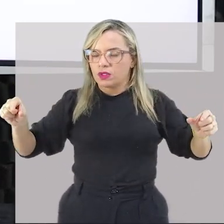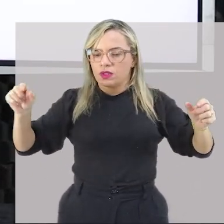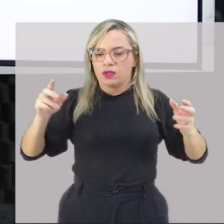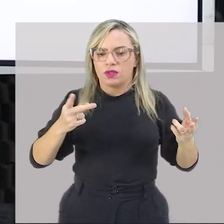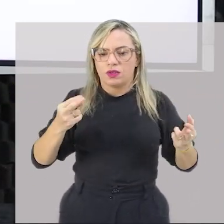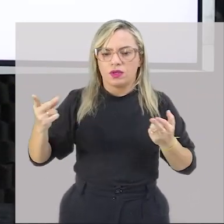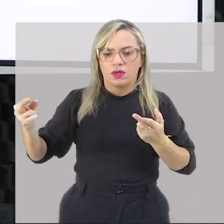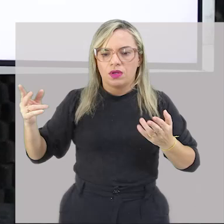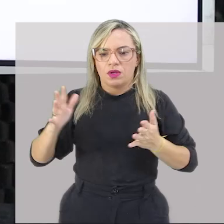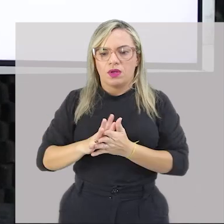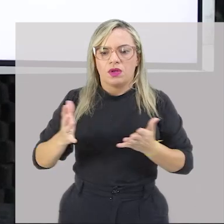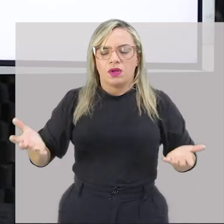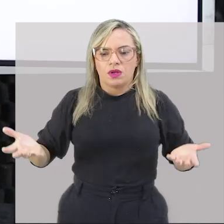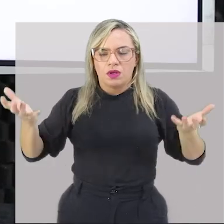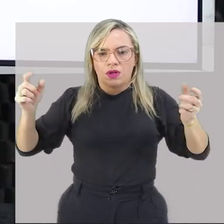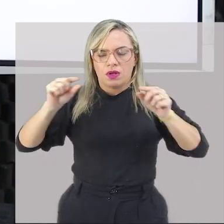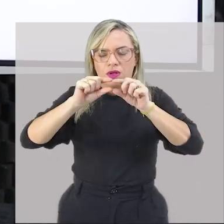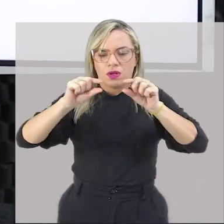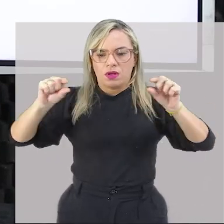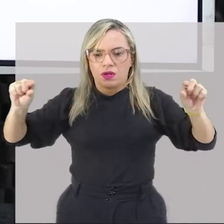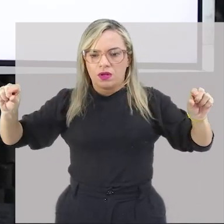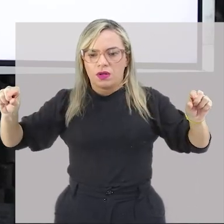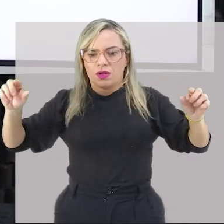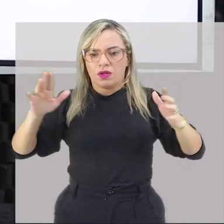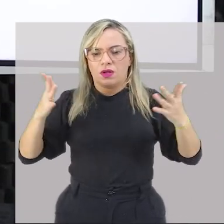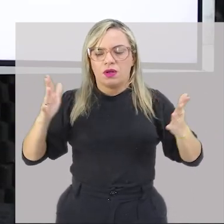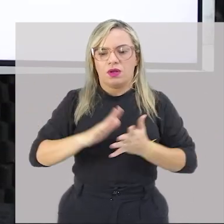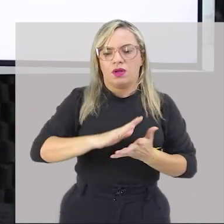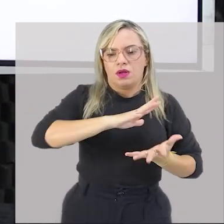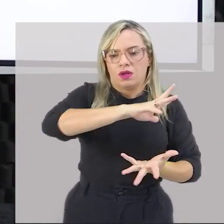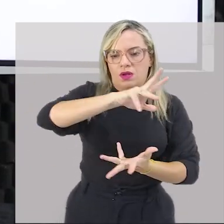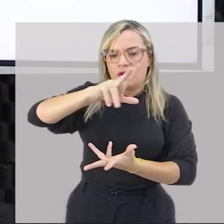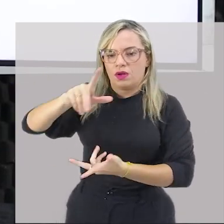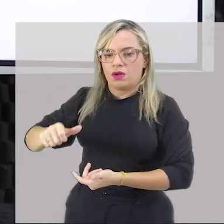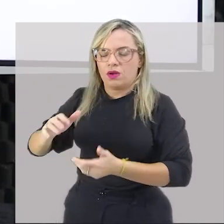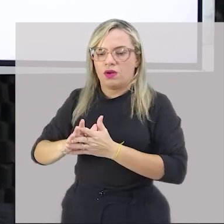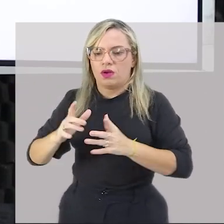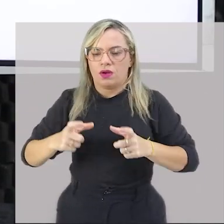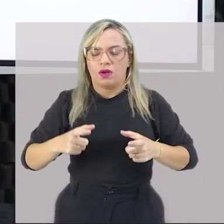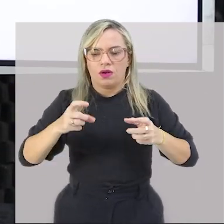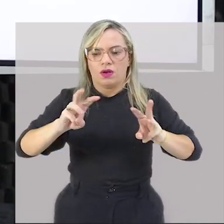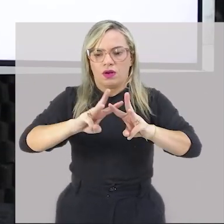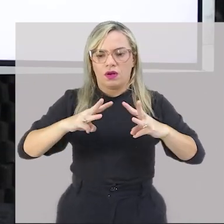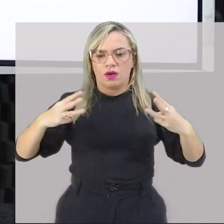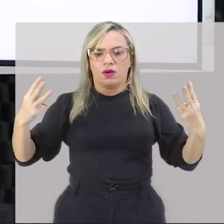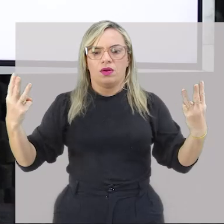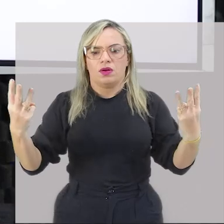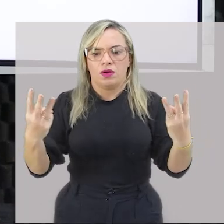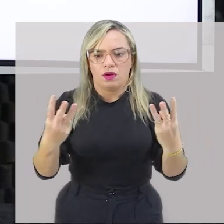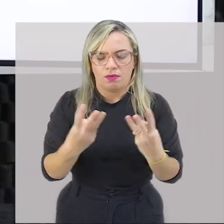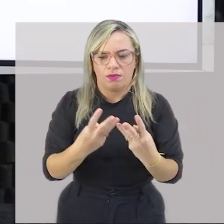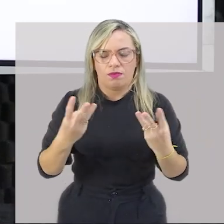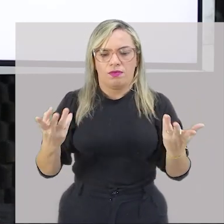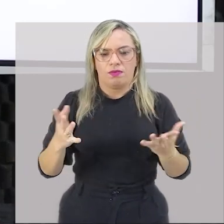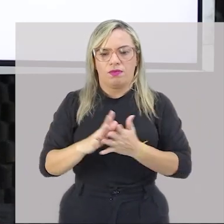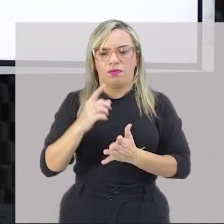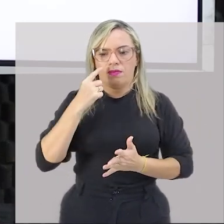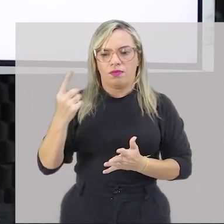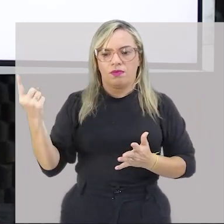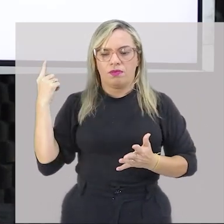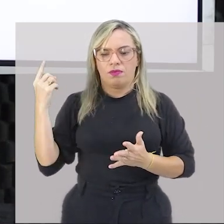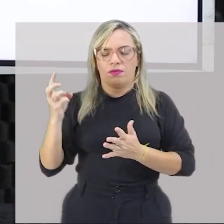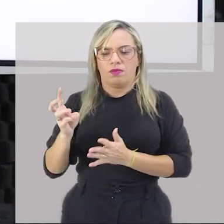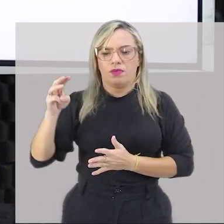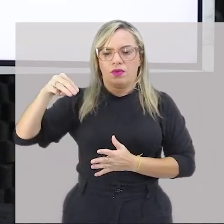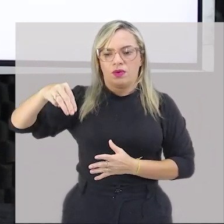Em equilíbrio, na terra, onde foi colocada uma massa M.